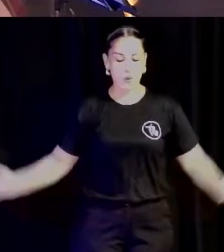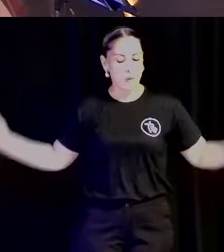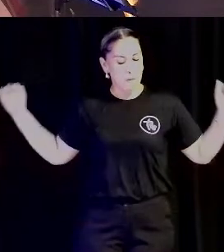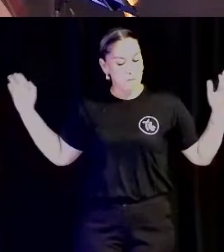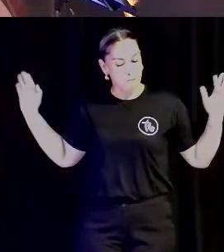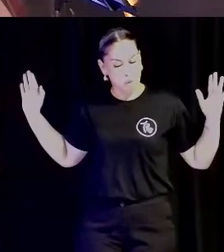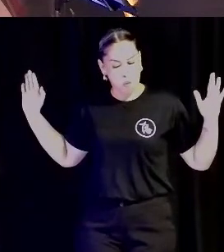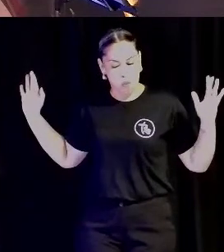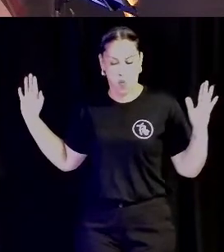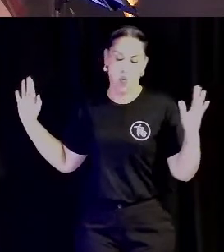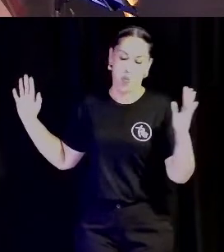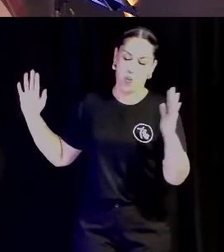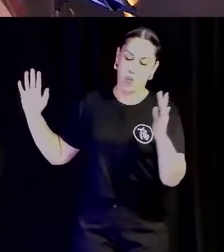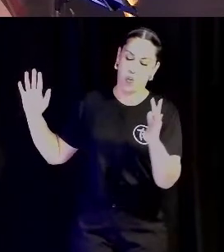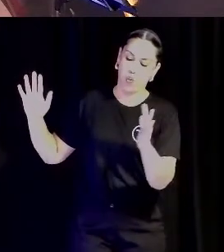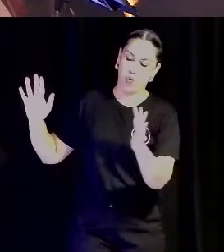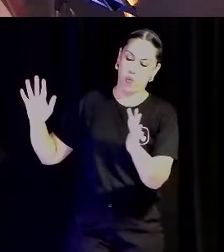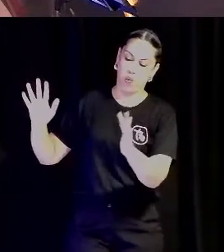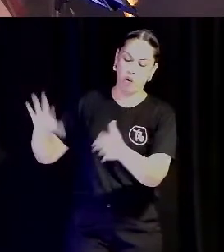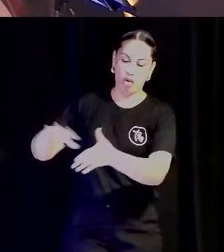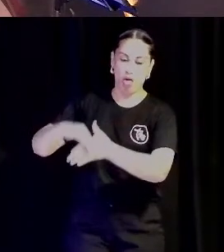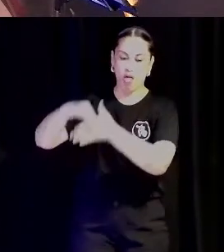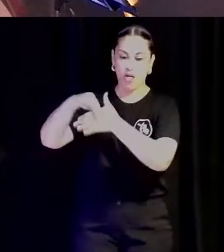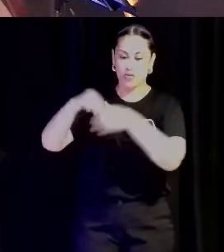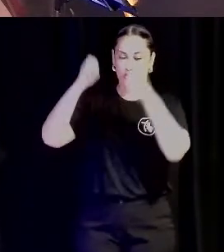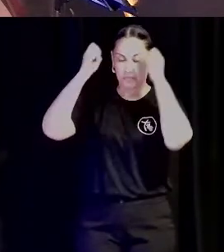Saíram do Egito sob a liderança de Moisés.